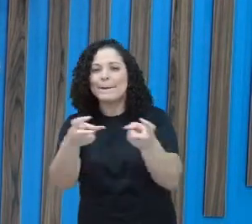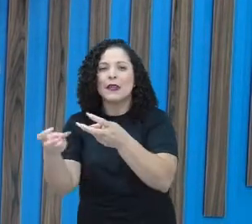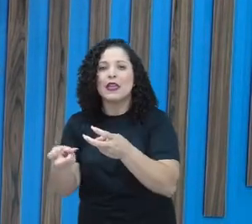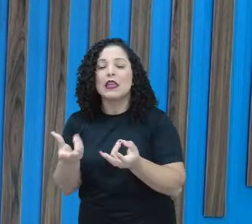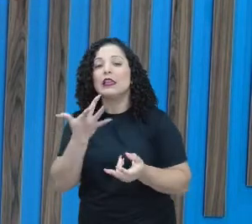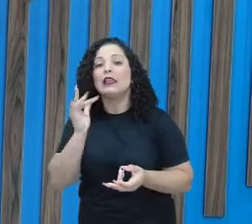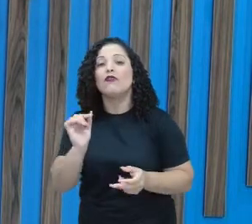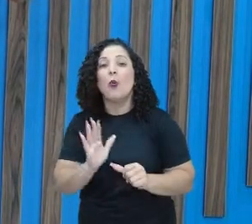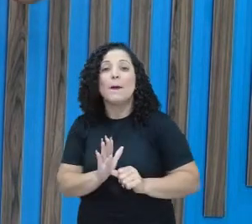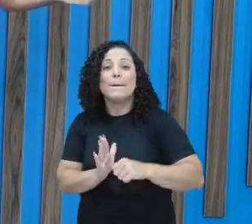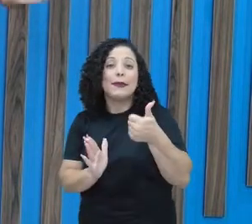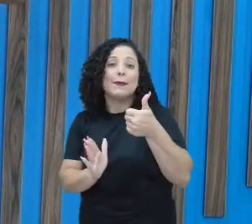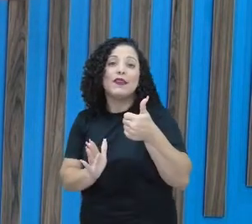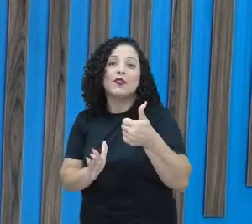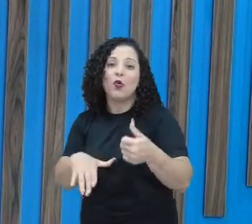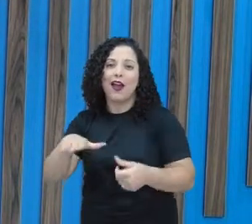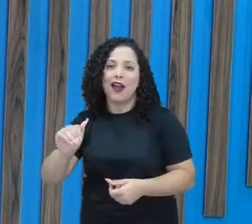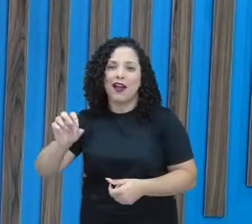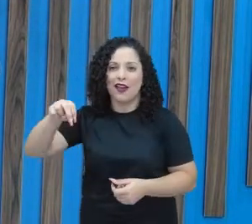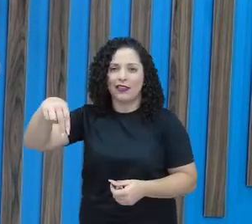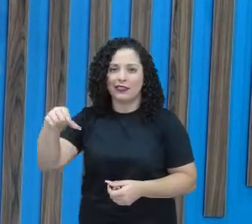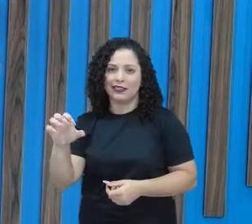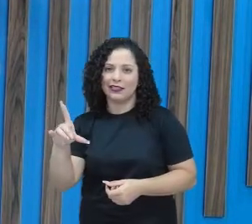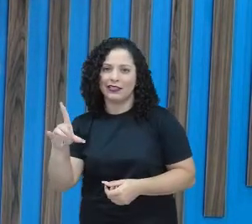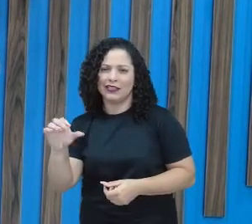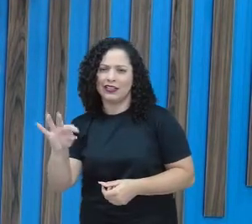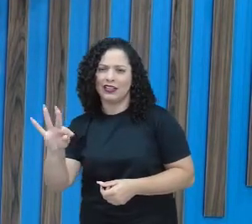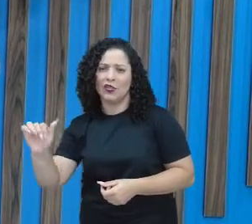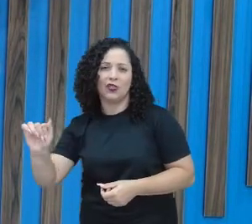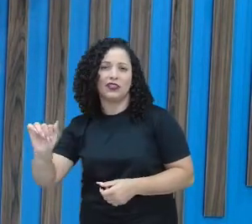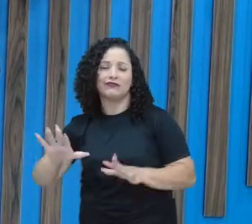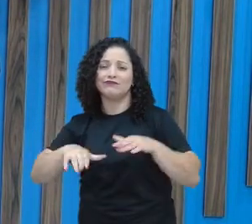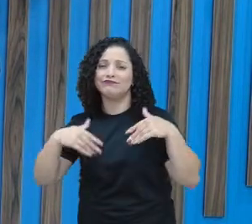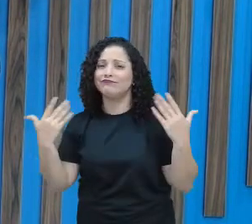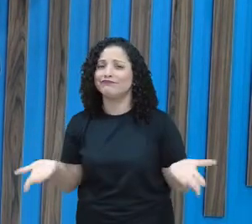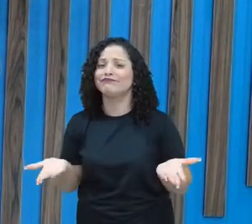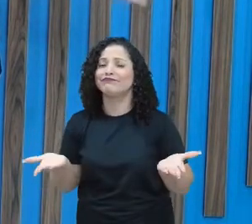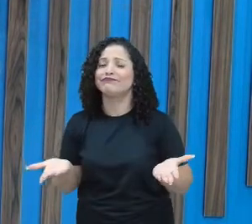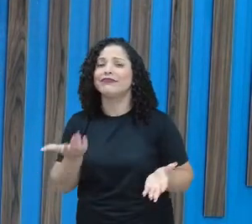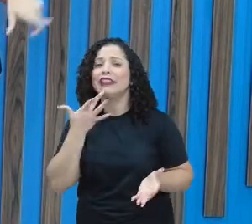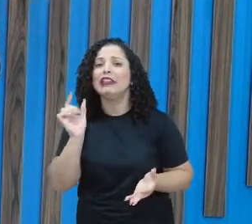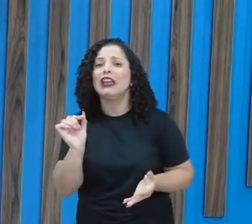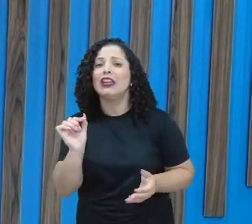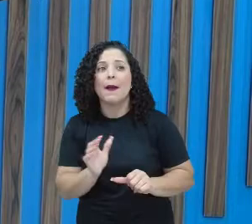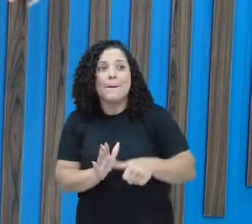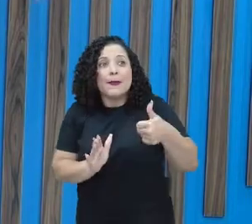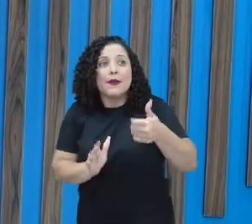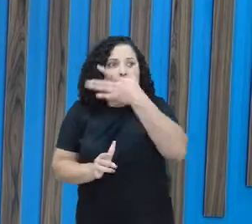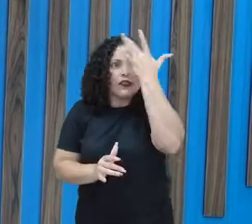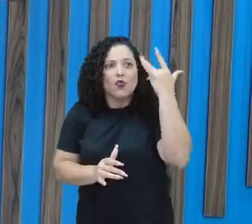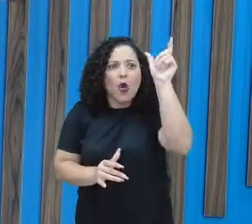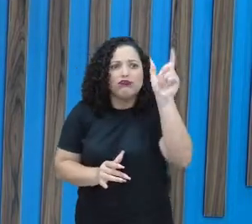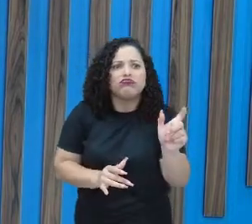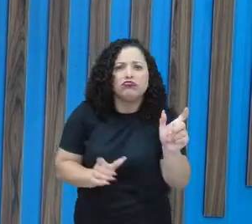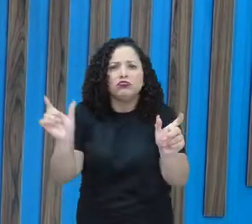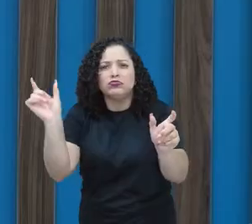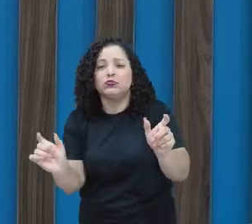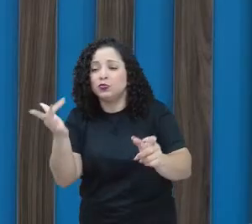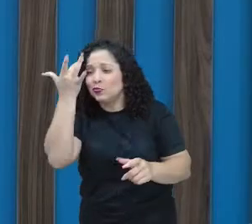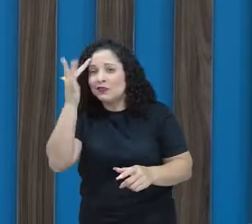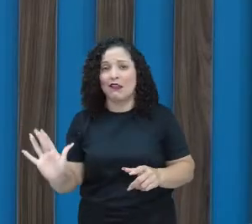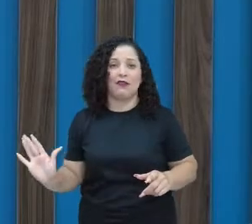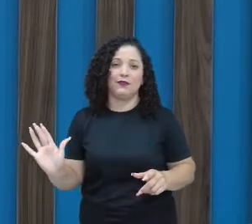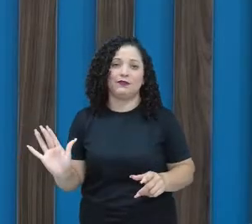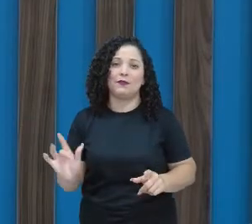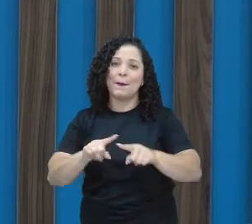Por exemplo, quem fez o primeiro trocadilho do pavê? Não sabemos, mas a gente continua fazendo. E Não é isso,